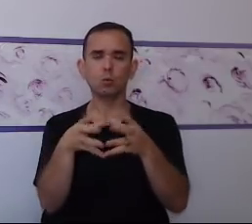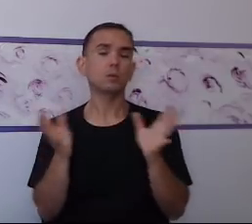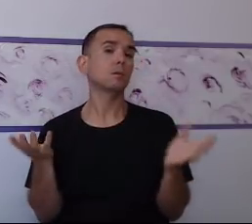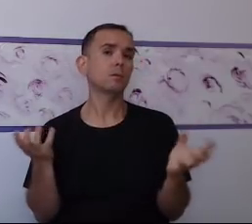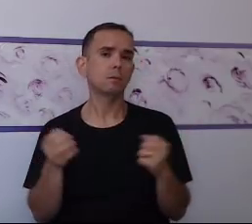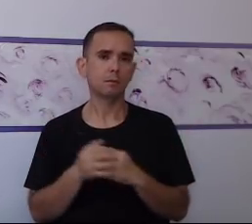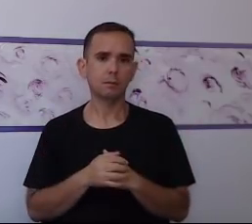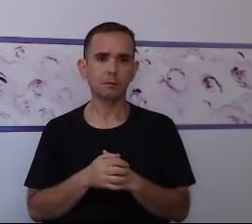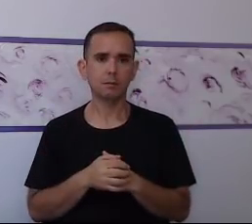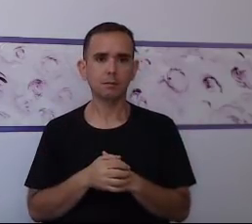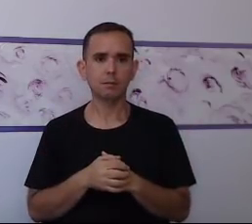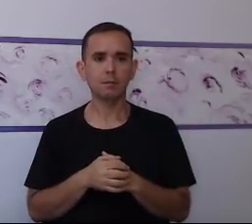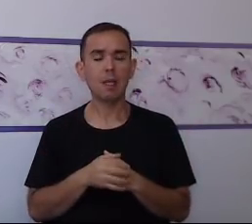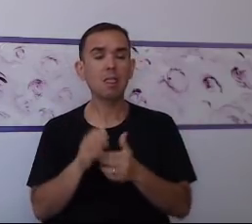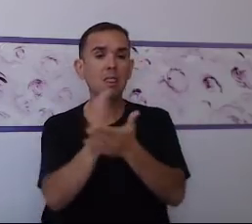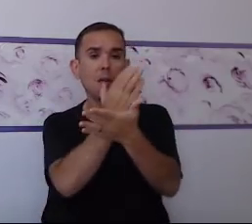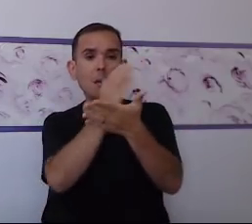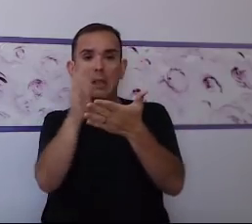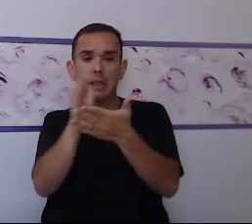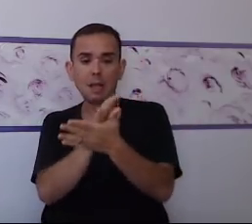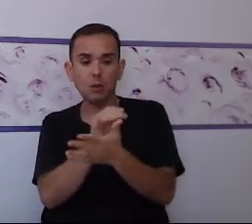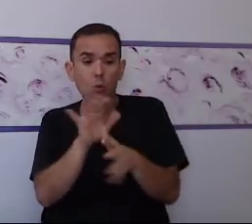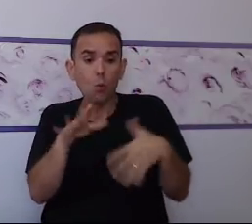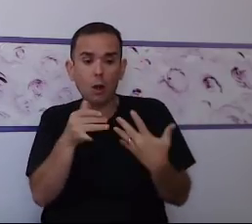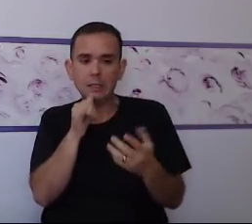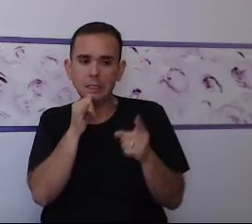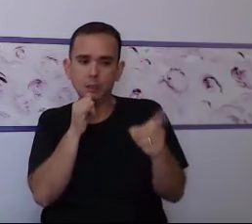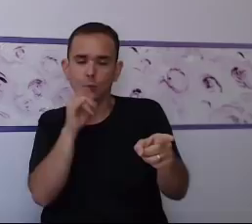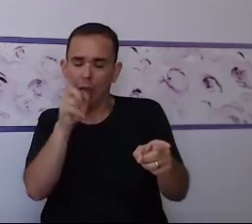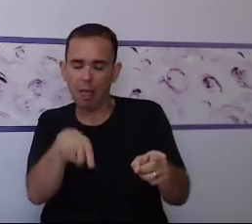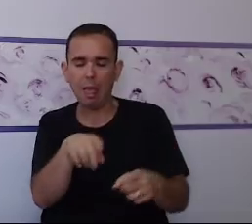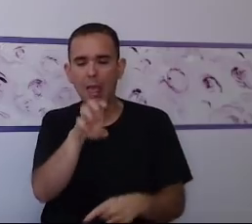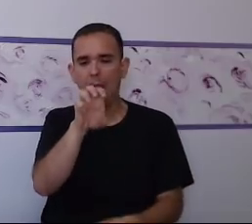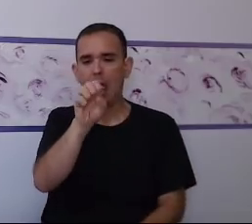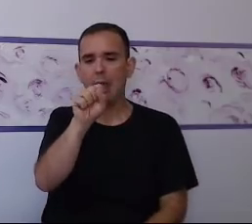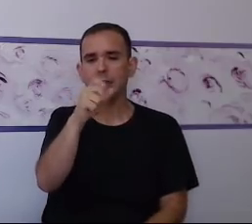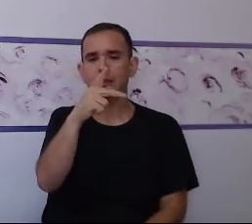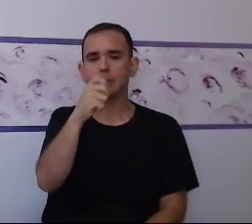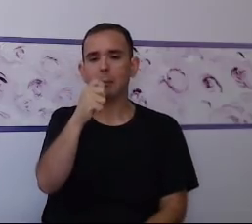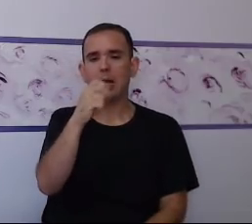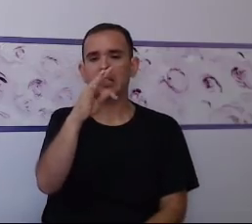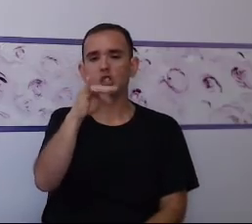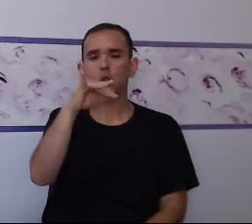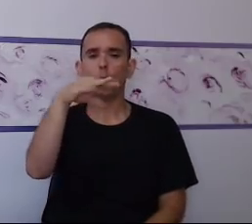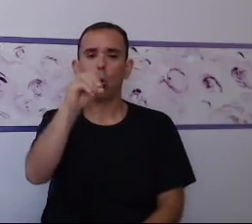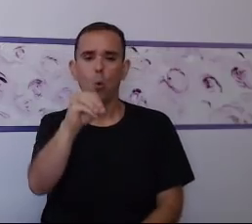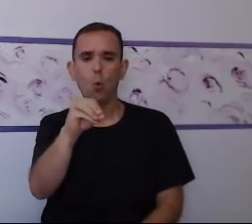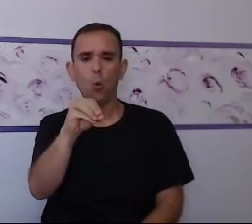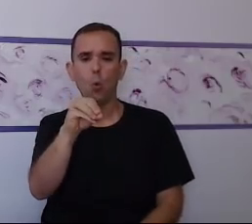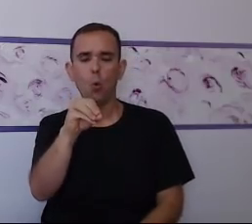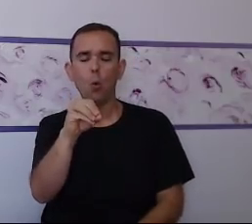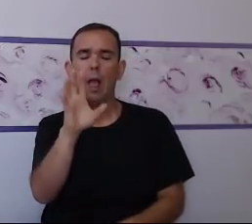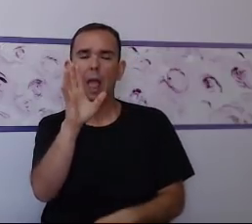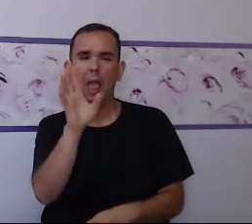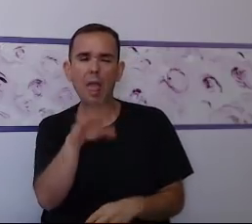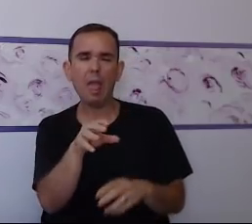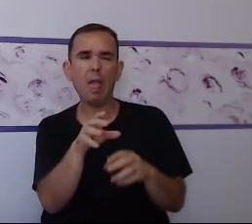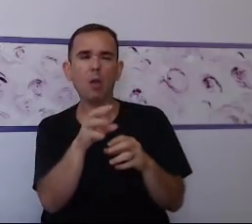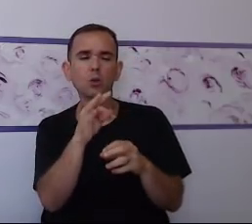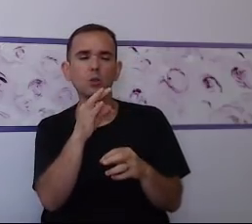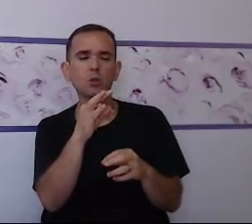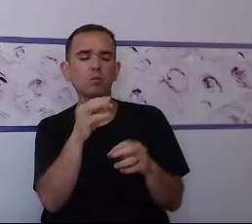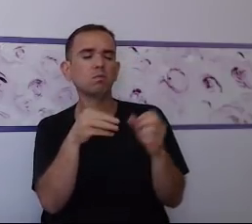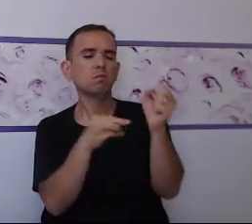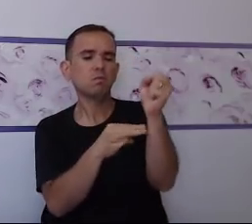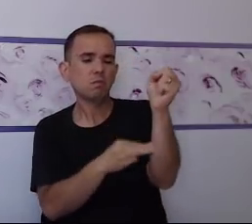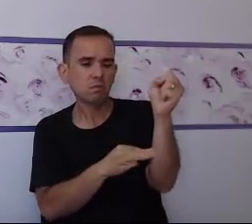cerebral? Dependendo do tipo que ele tem. Se ele é espástico, ele tem um tônus mais rígido, é um aluno, né, que tem